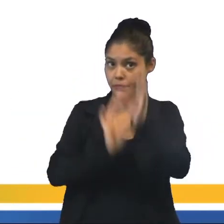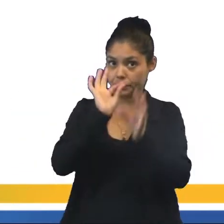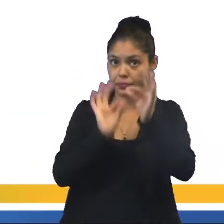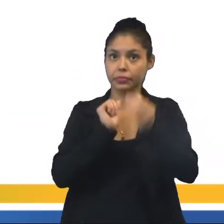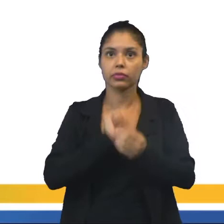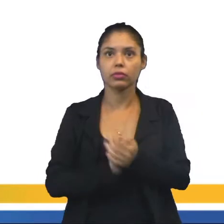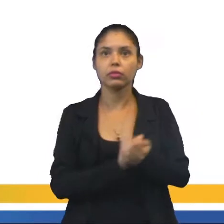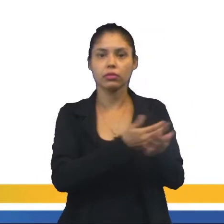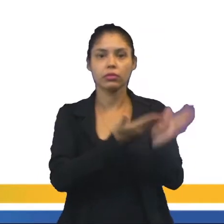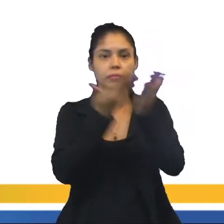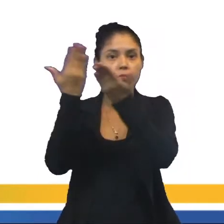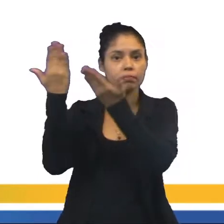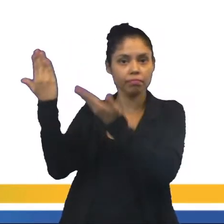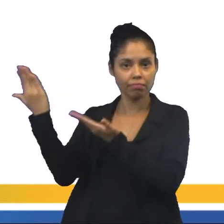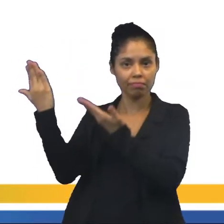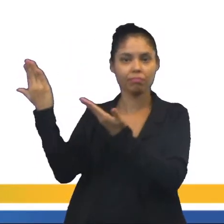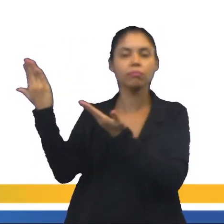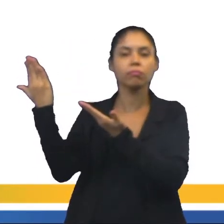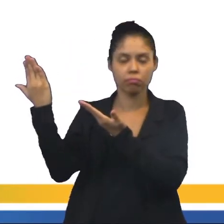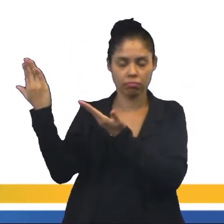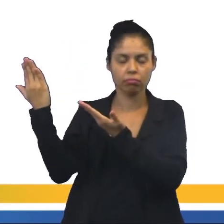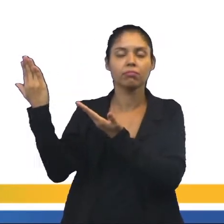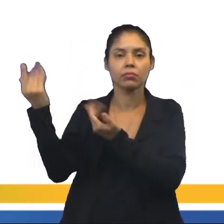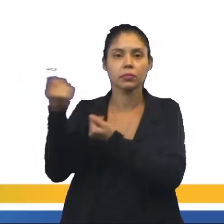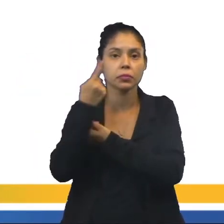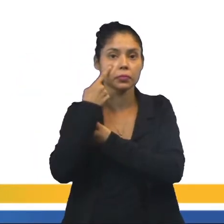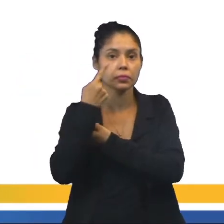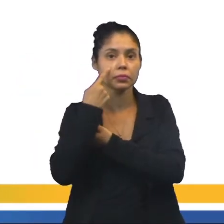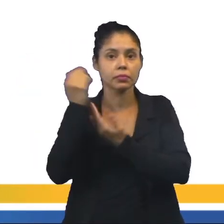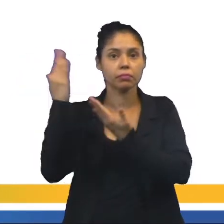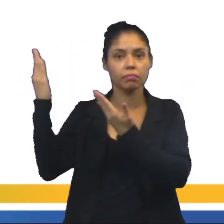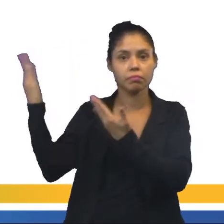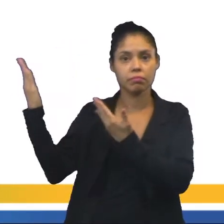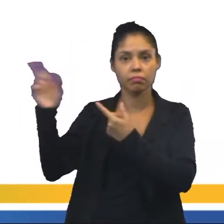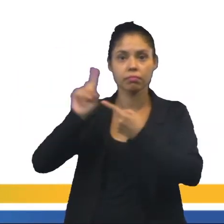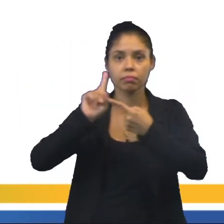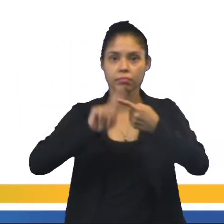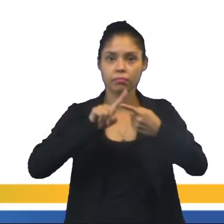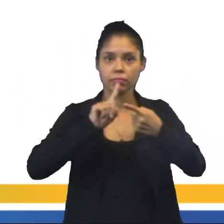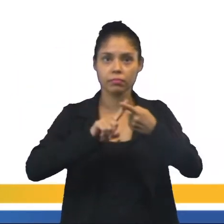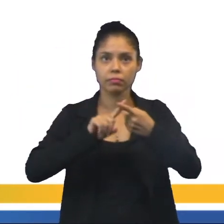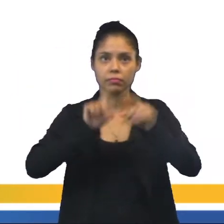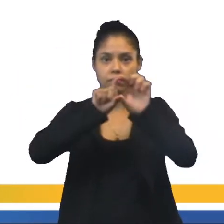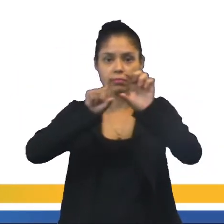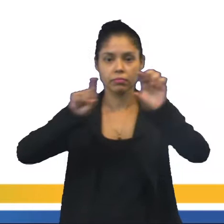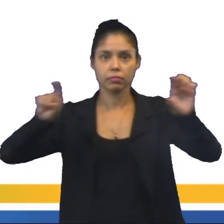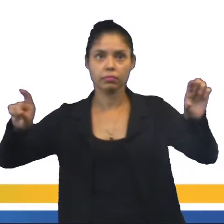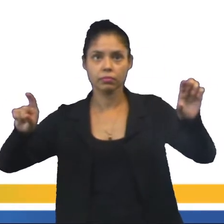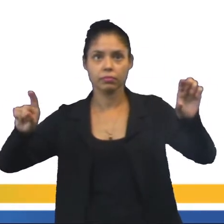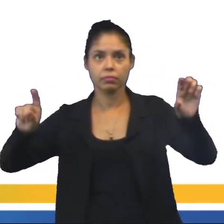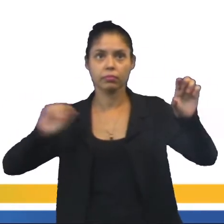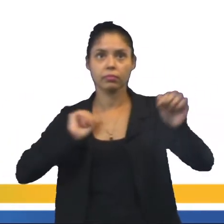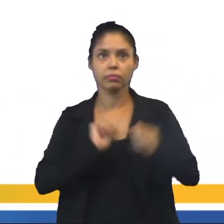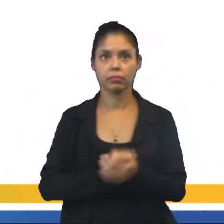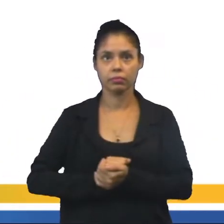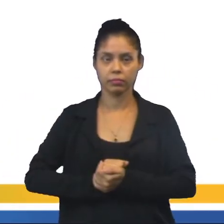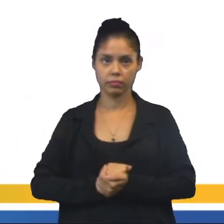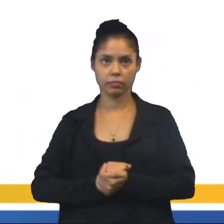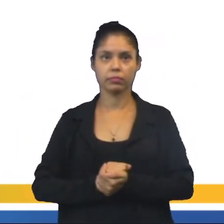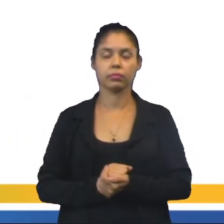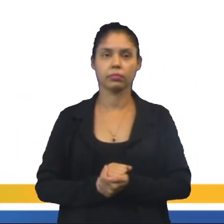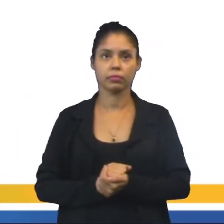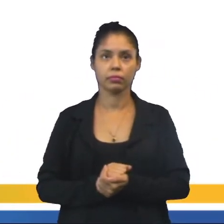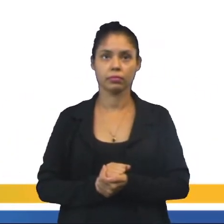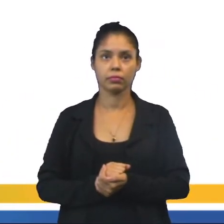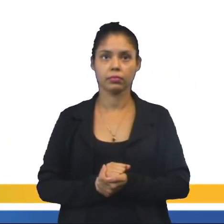eu coloquei um movimento melódico ascendente eu quero que você acompanhe comigo na primeira é a primeira pauta musical coloquei aí